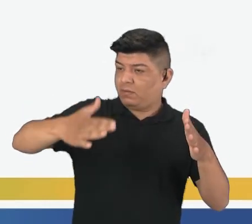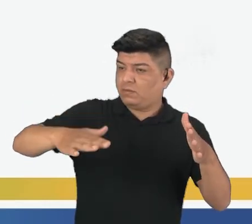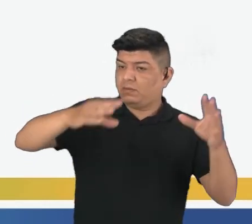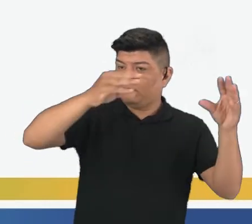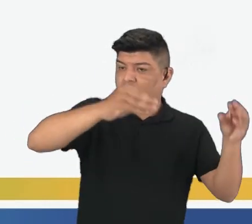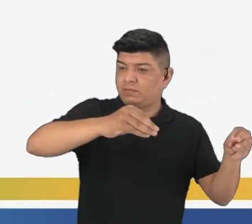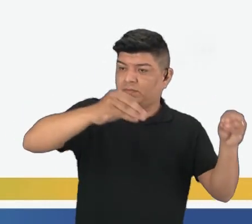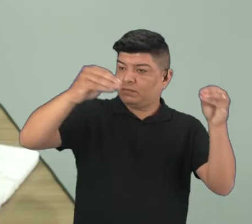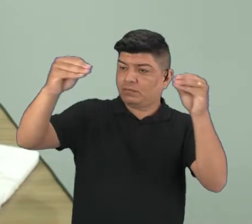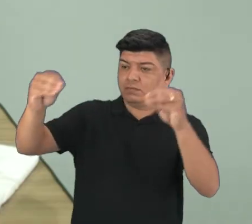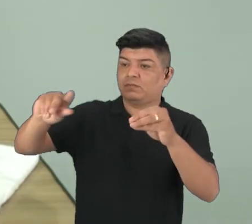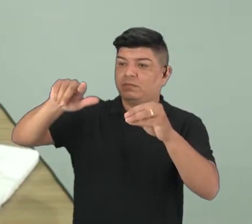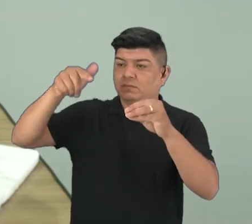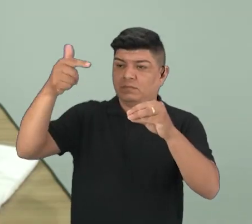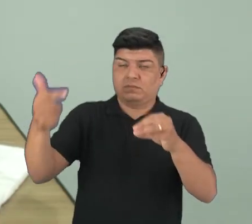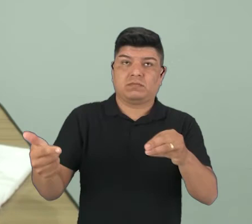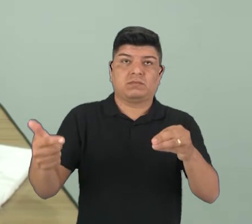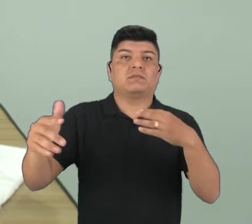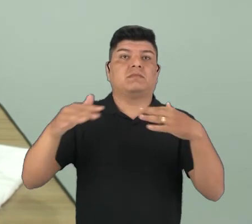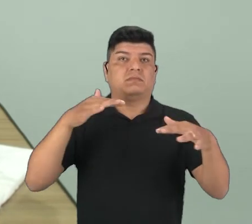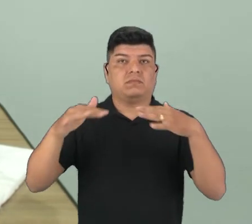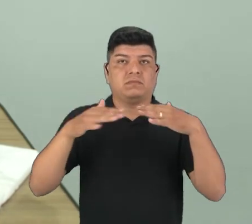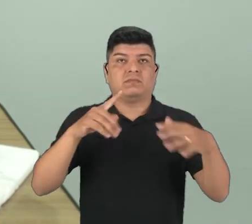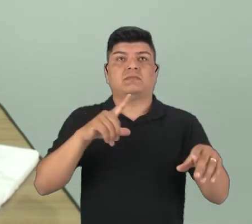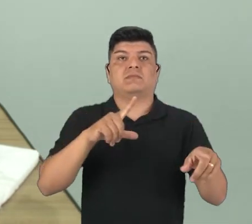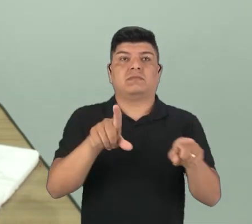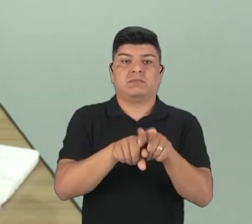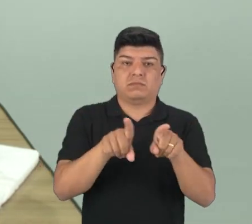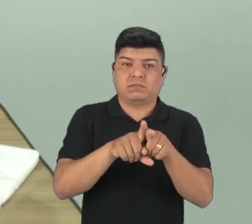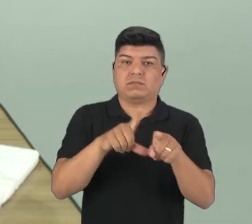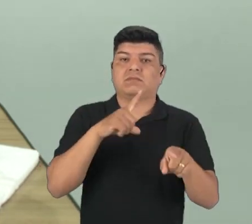o outro. Esse movimento também